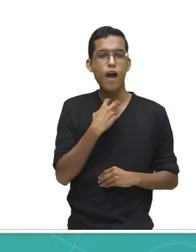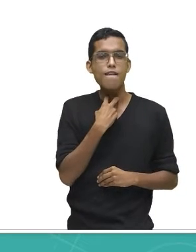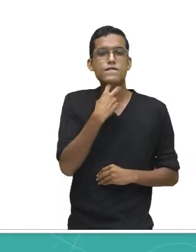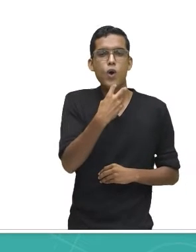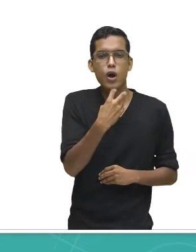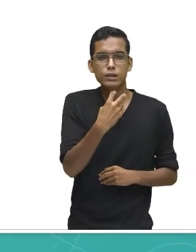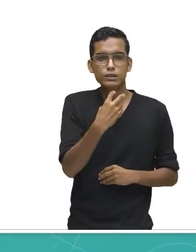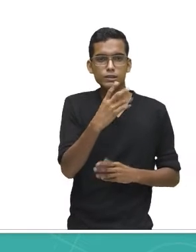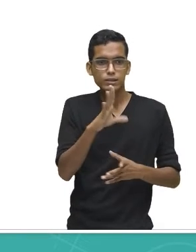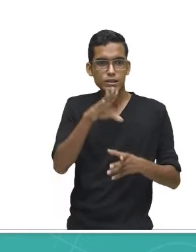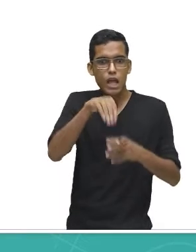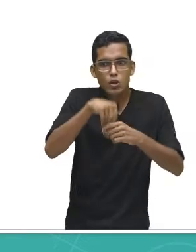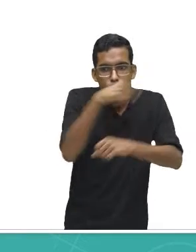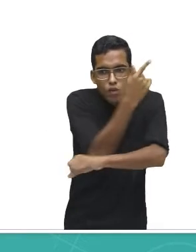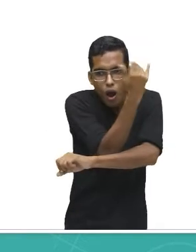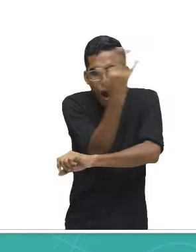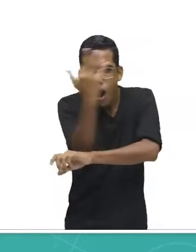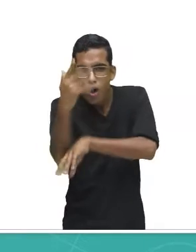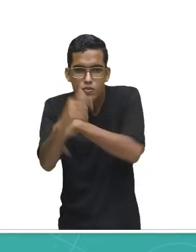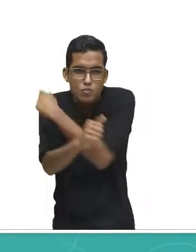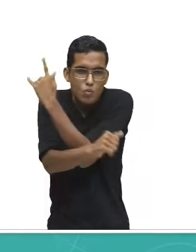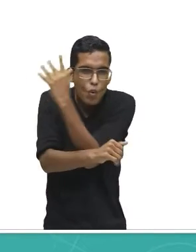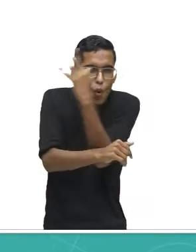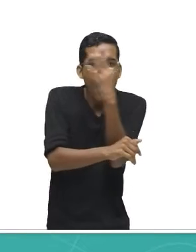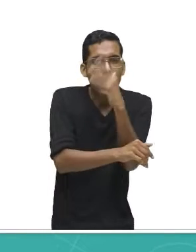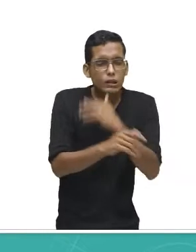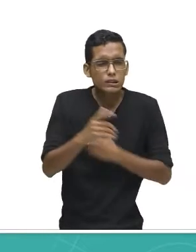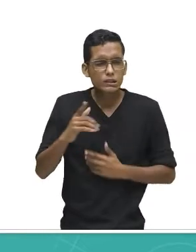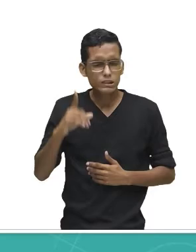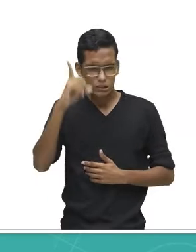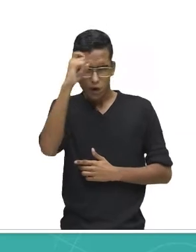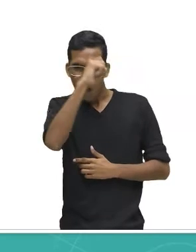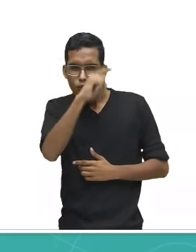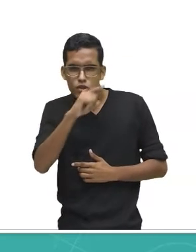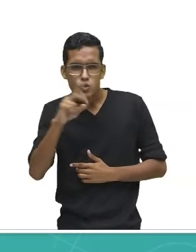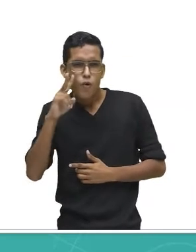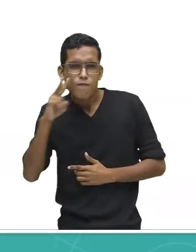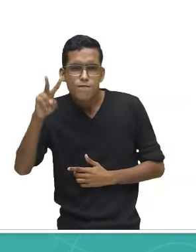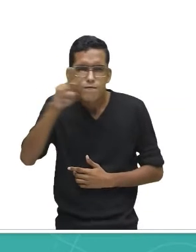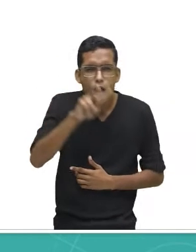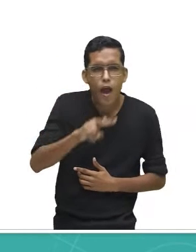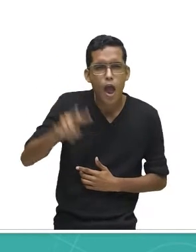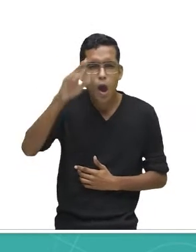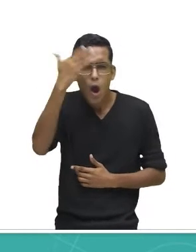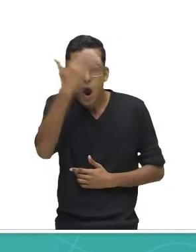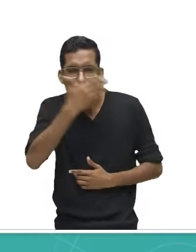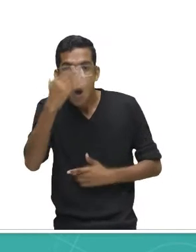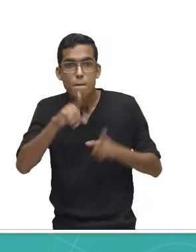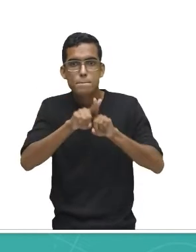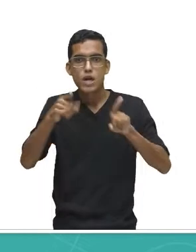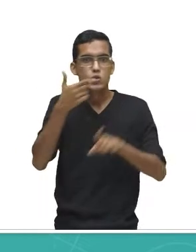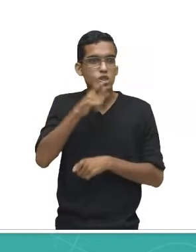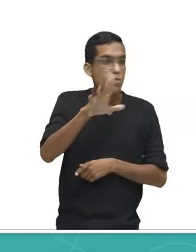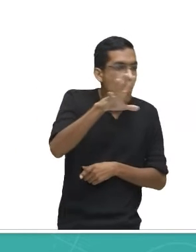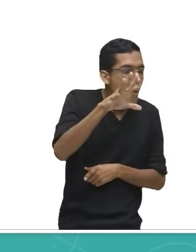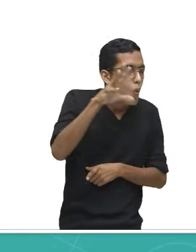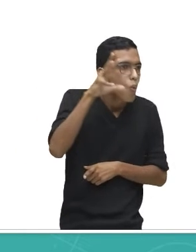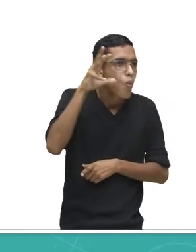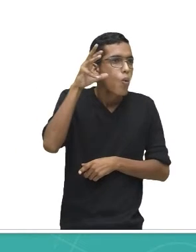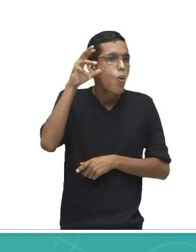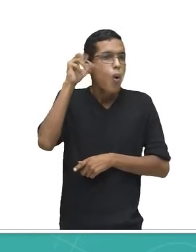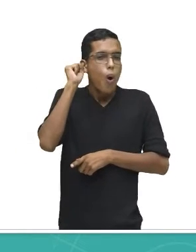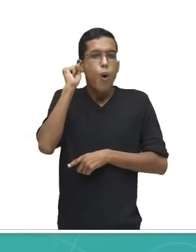vemos, mas ouvimos com frequência seu canto, misteriosa ave de